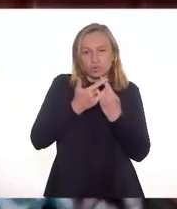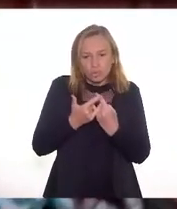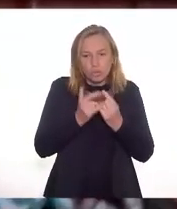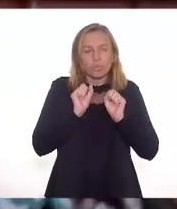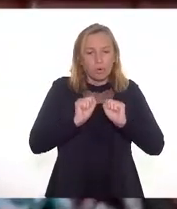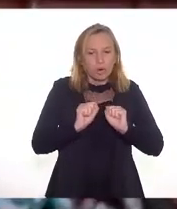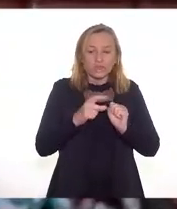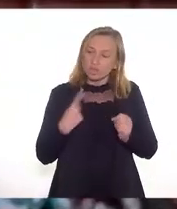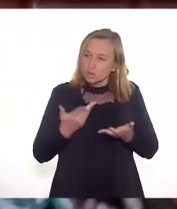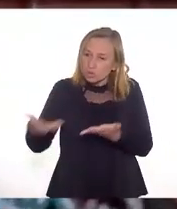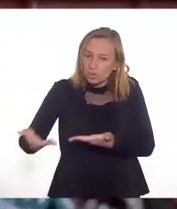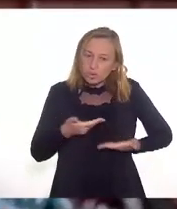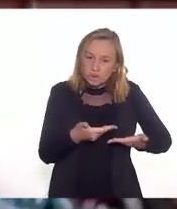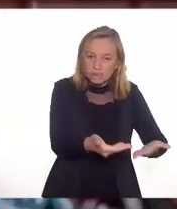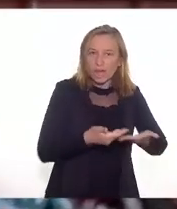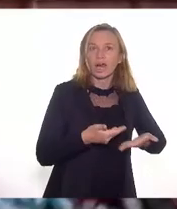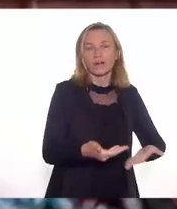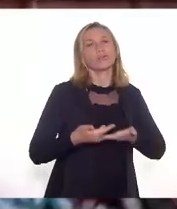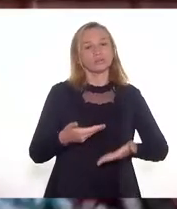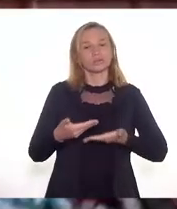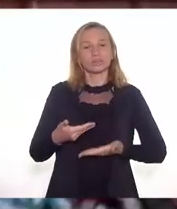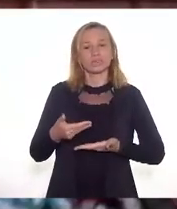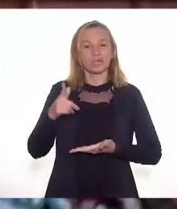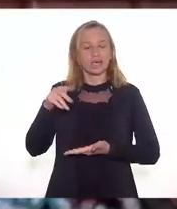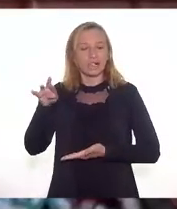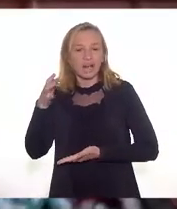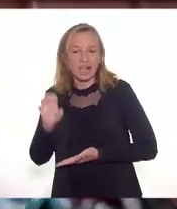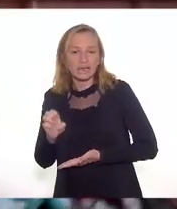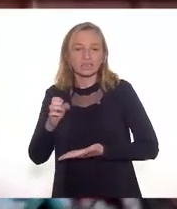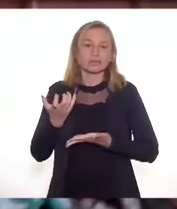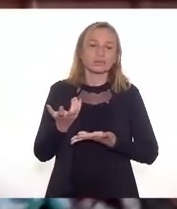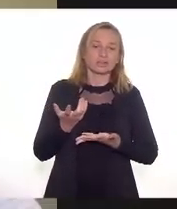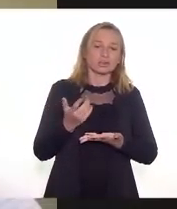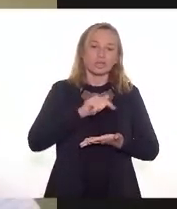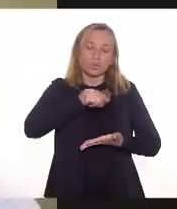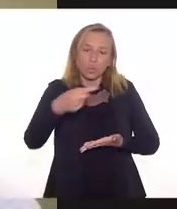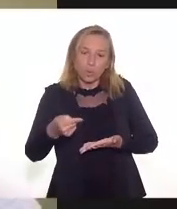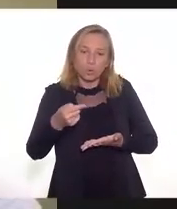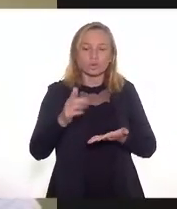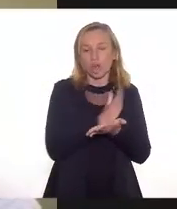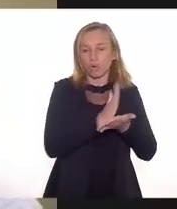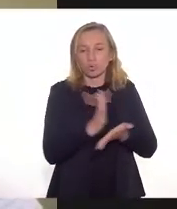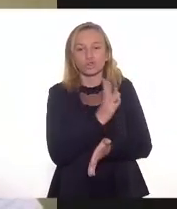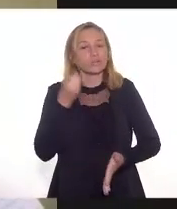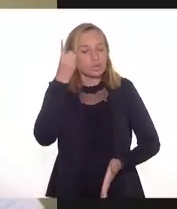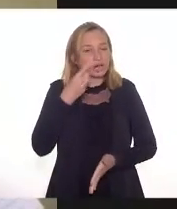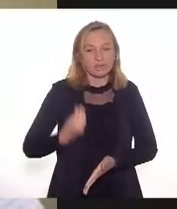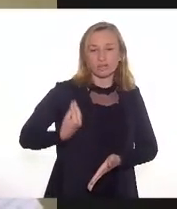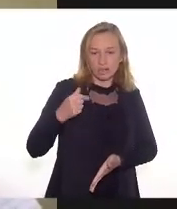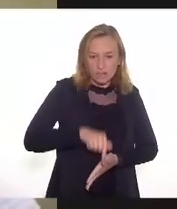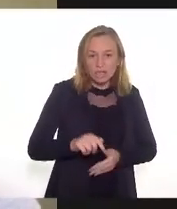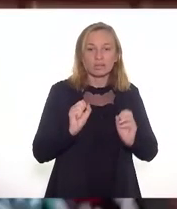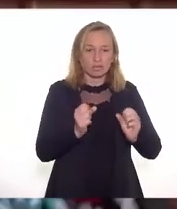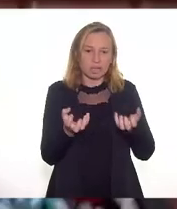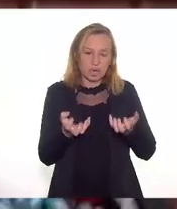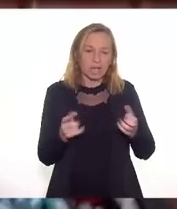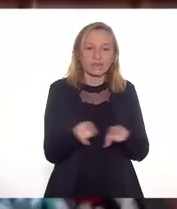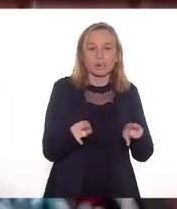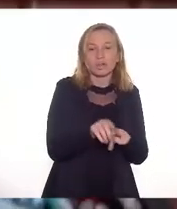gente convida tanto a Isabel Toches, a Grazia de Grazia... Pode ser. Alguns deputados aqui também que quiserem estar, da